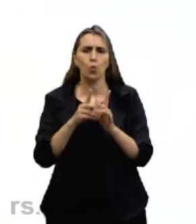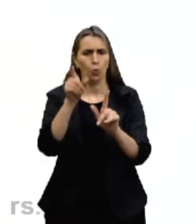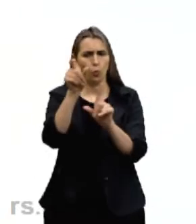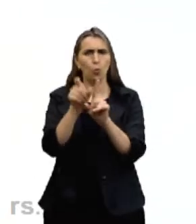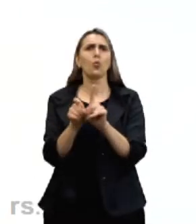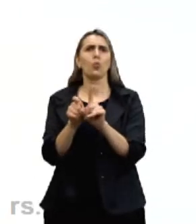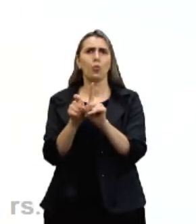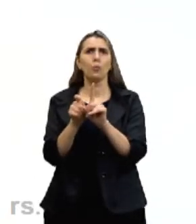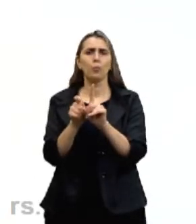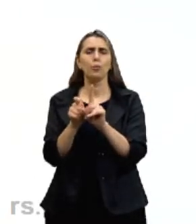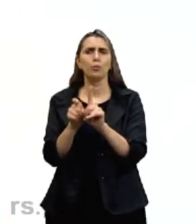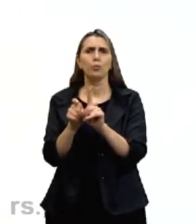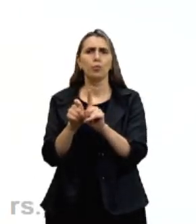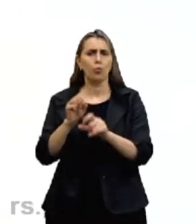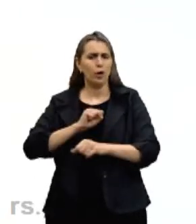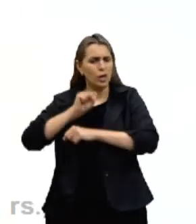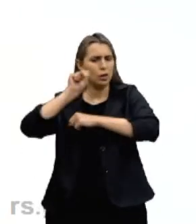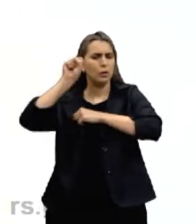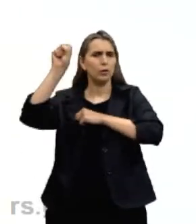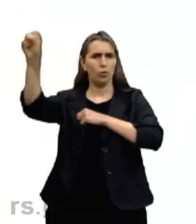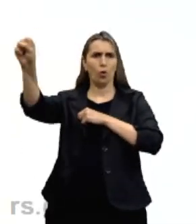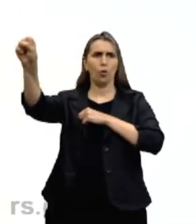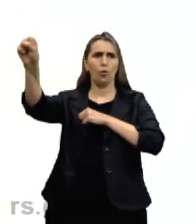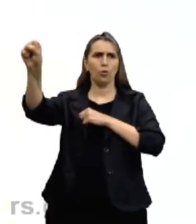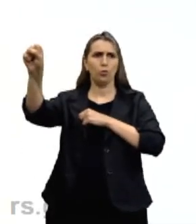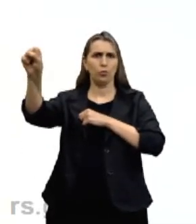né como grande